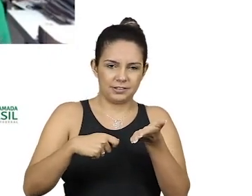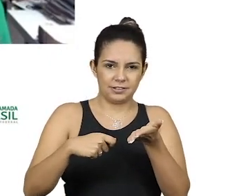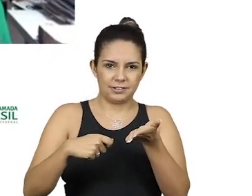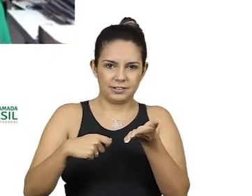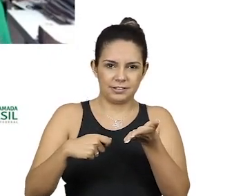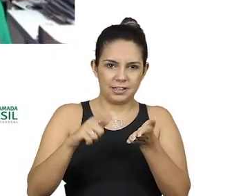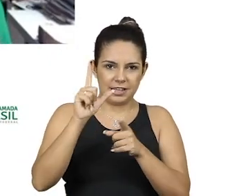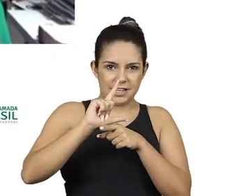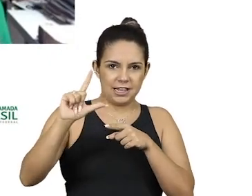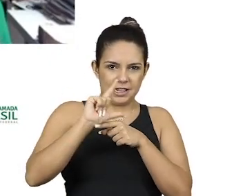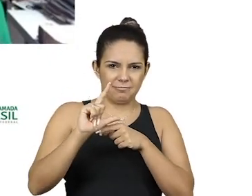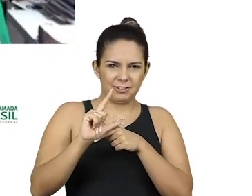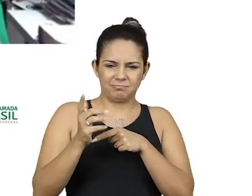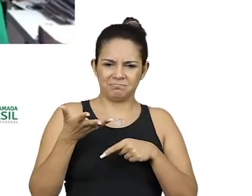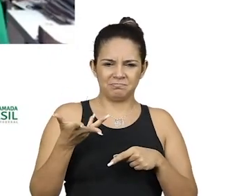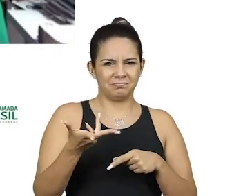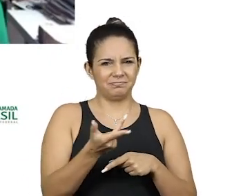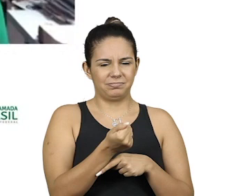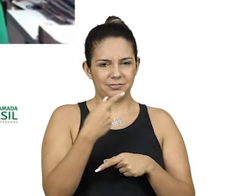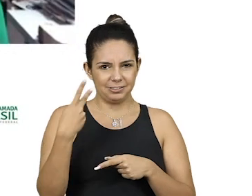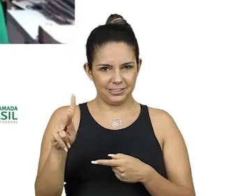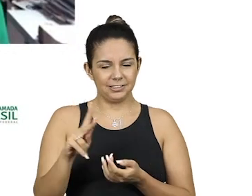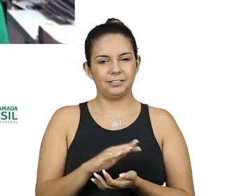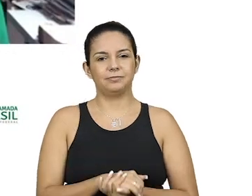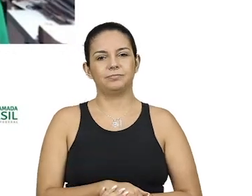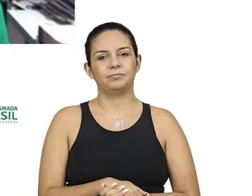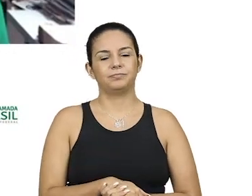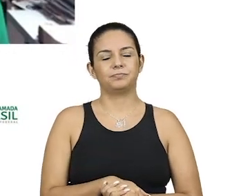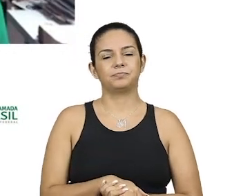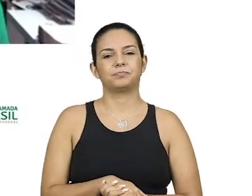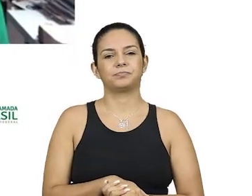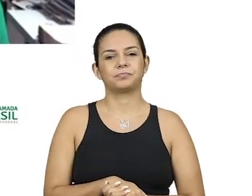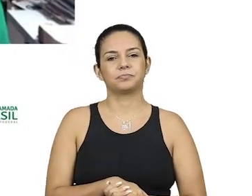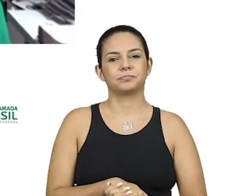letra impecável dele.